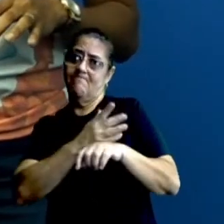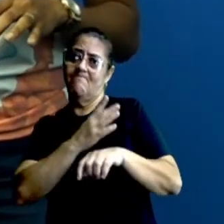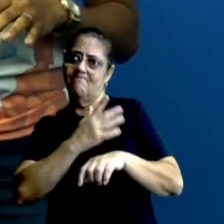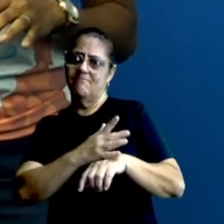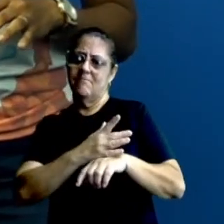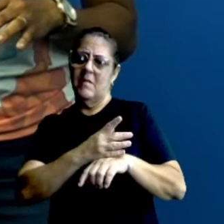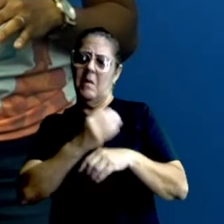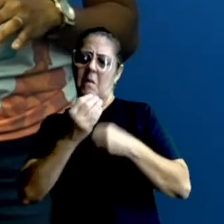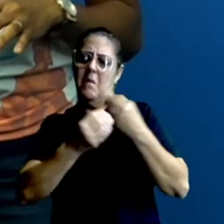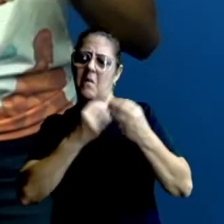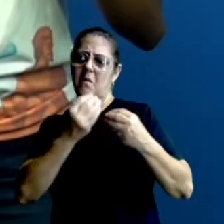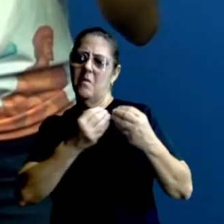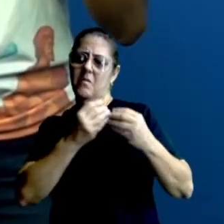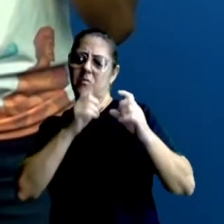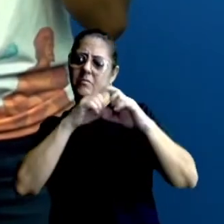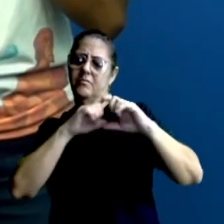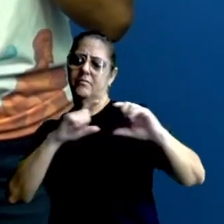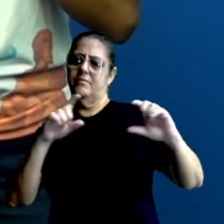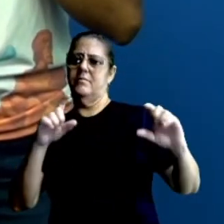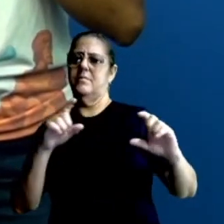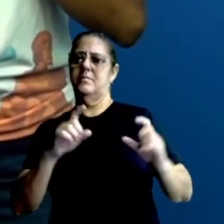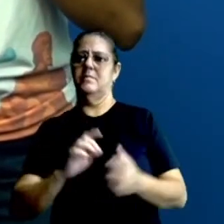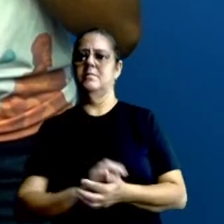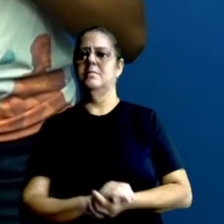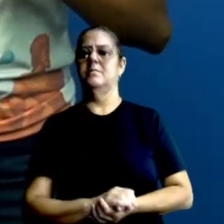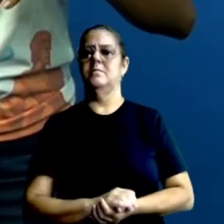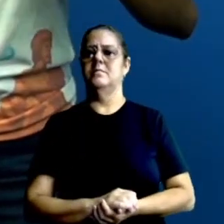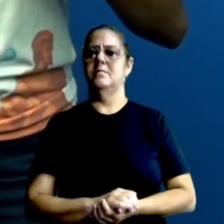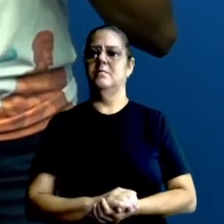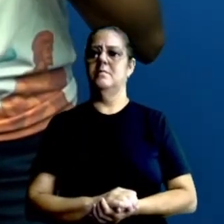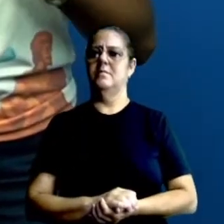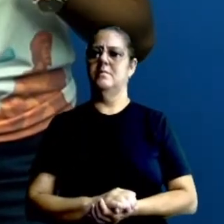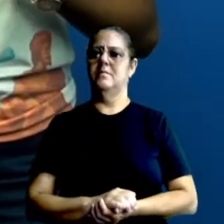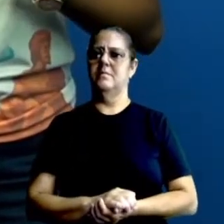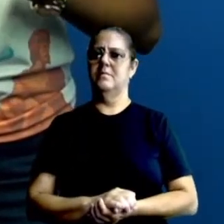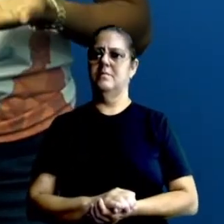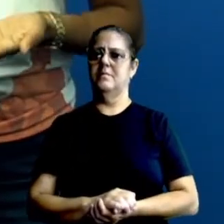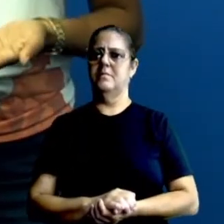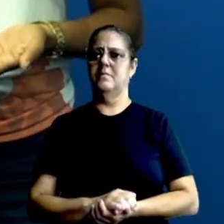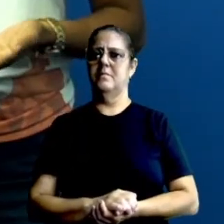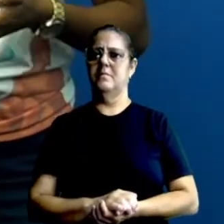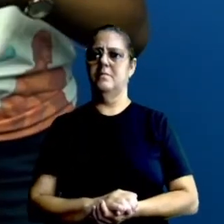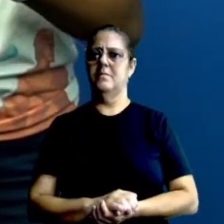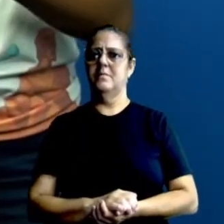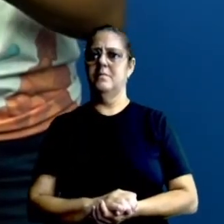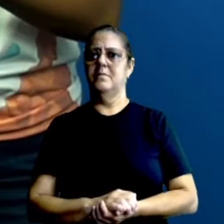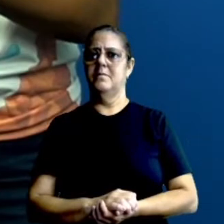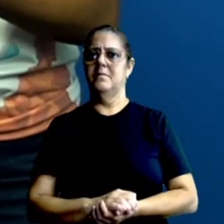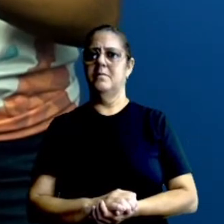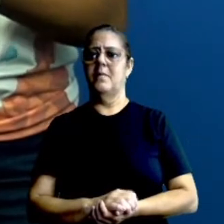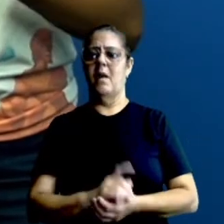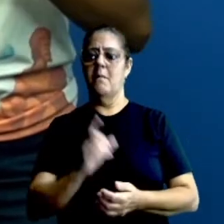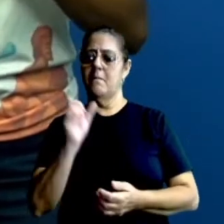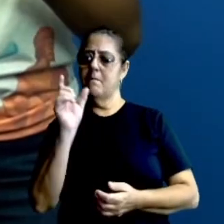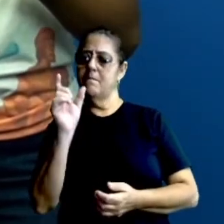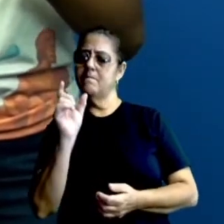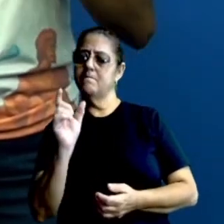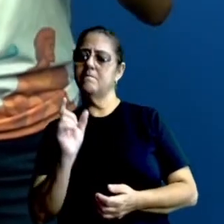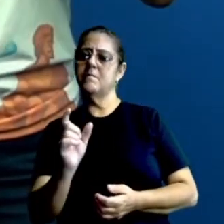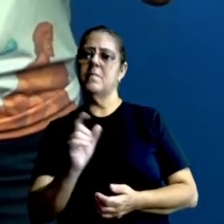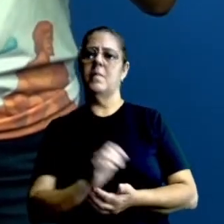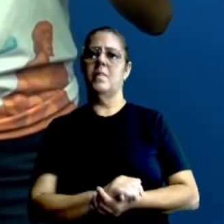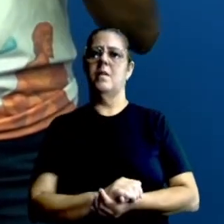eu tenho dúvida quanto a pronúncia então eu faço a seguinte pergunta aonde por não e falo a palavra